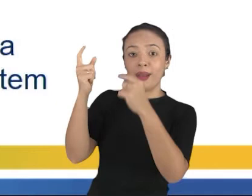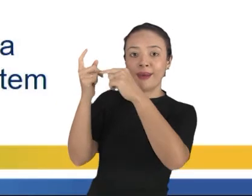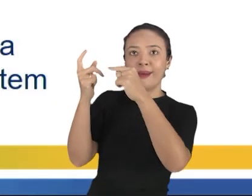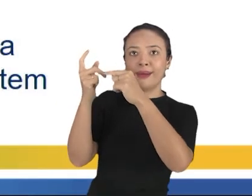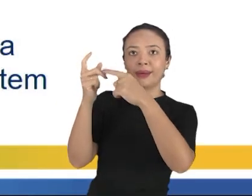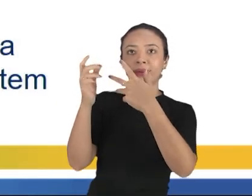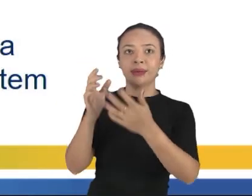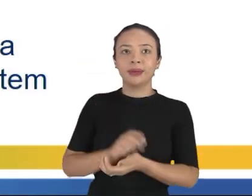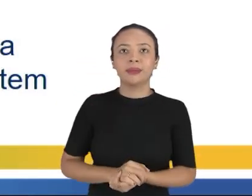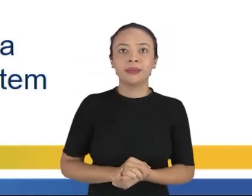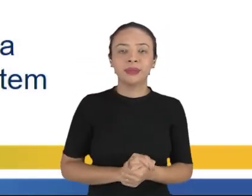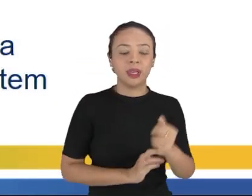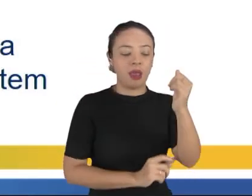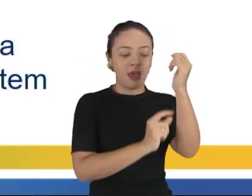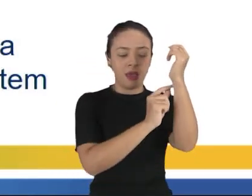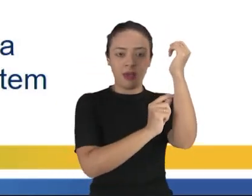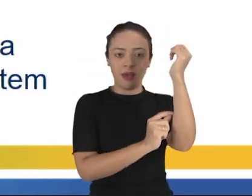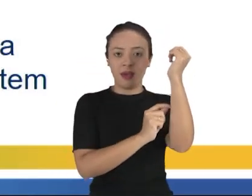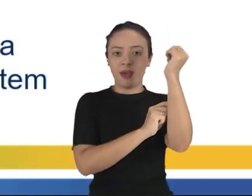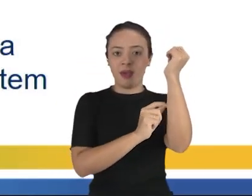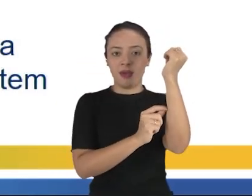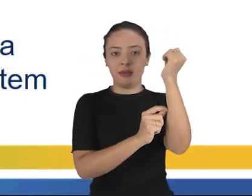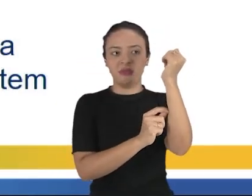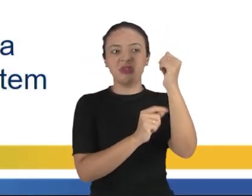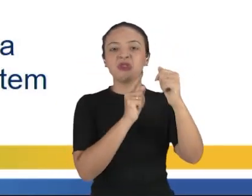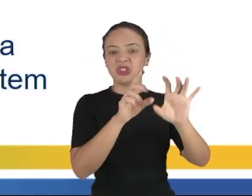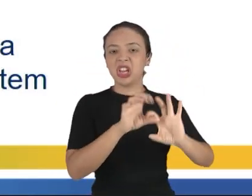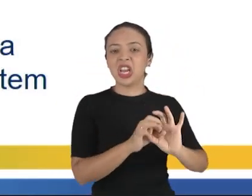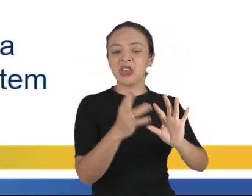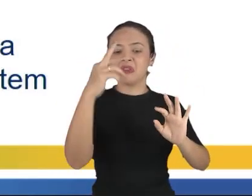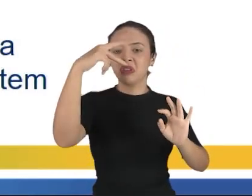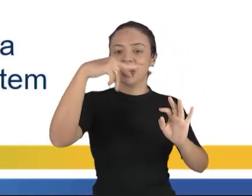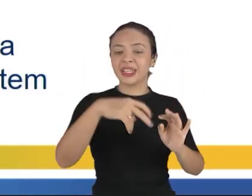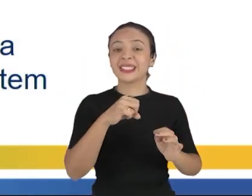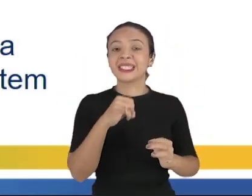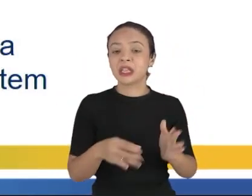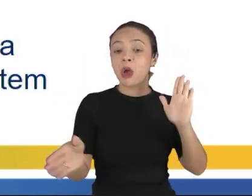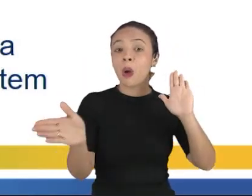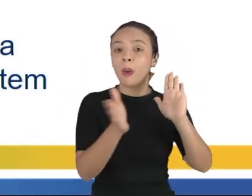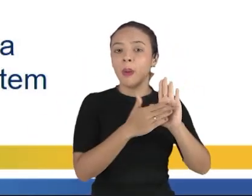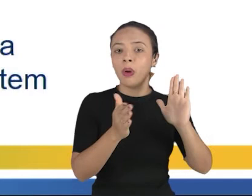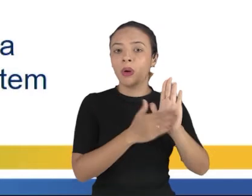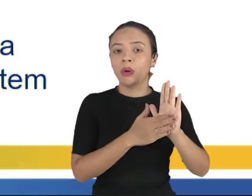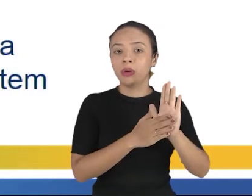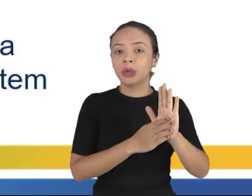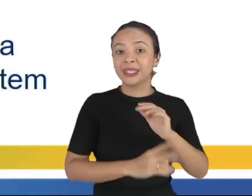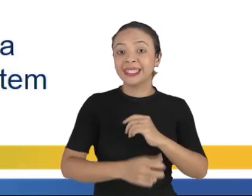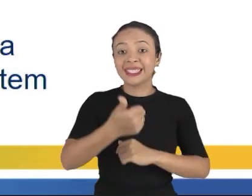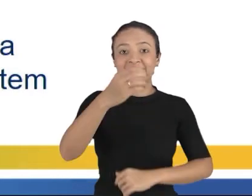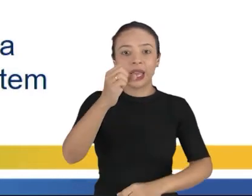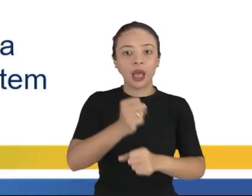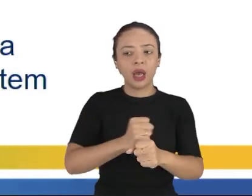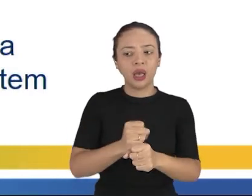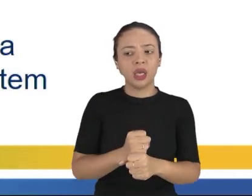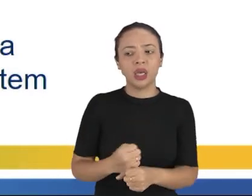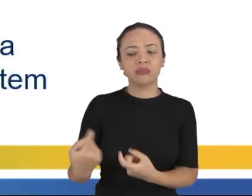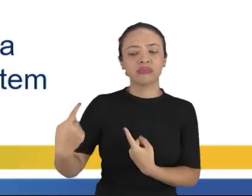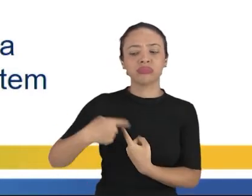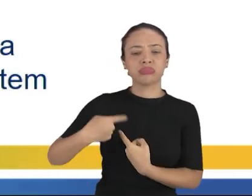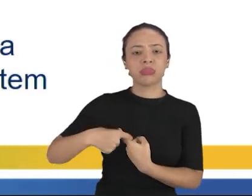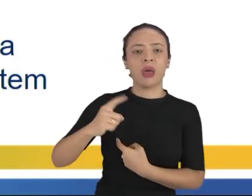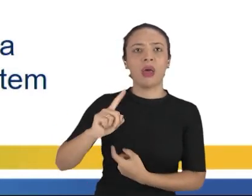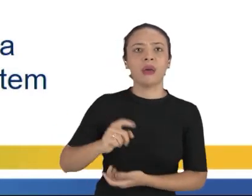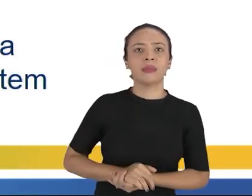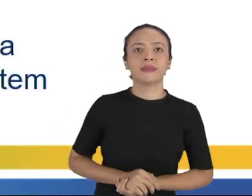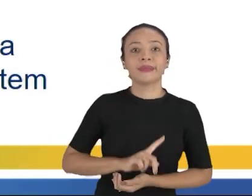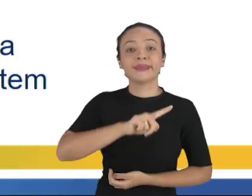no tronco uma cruz e disse que só o deixaria descer se dessa vez ele prometesse não perturbá-lo por 10 anos. Pouco tempo depois,